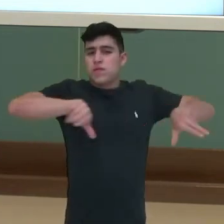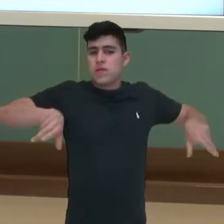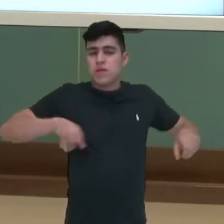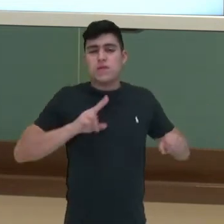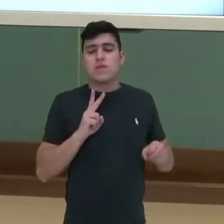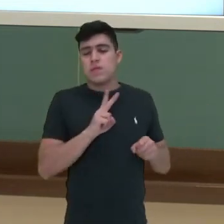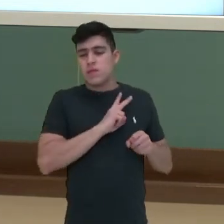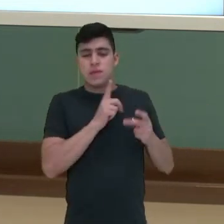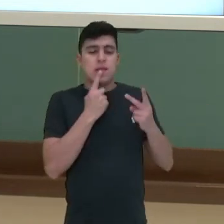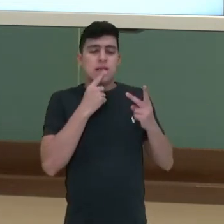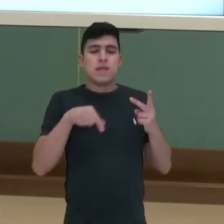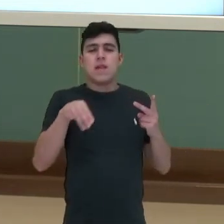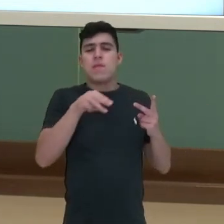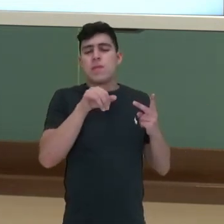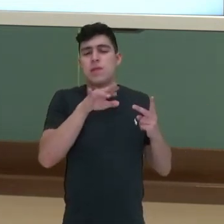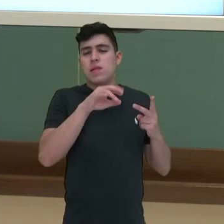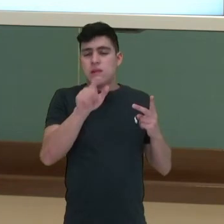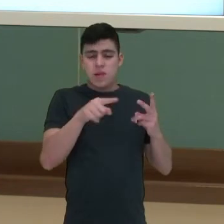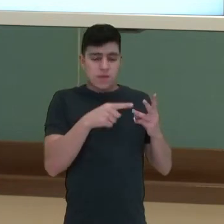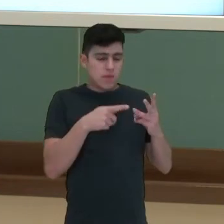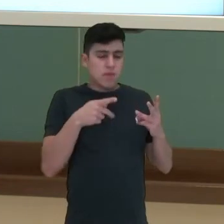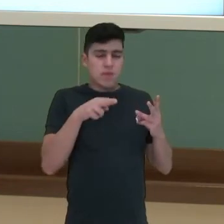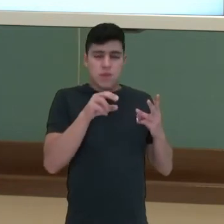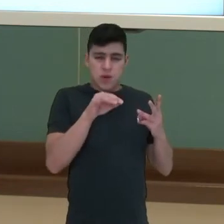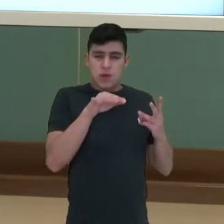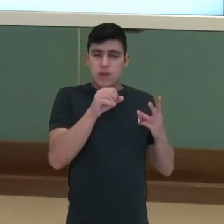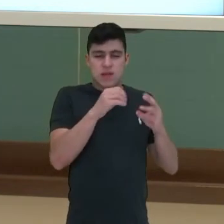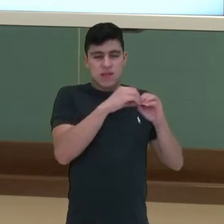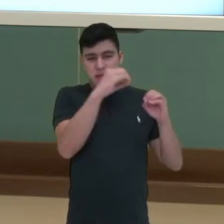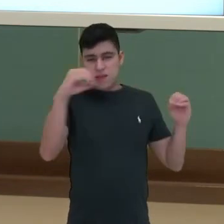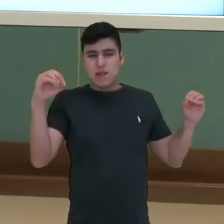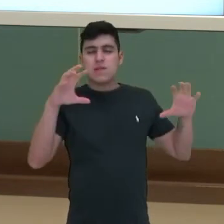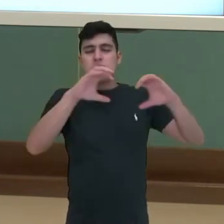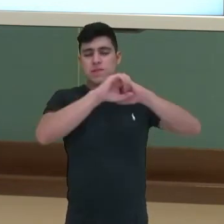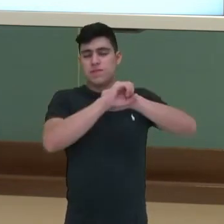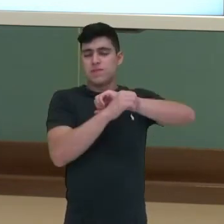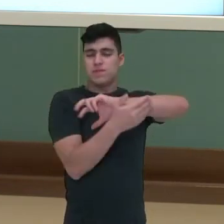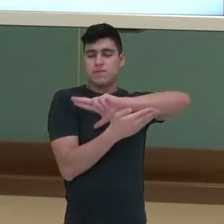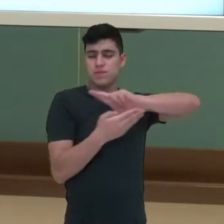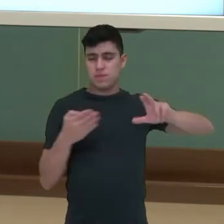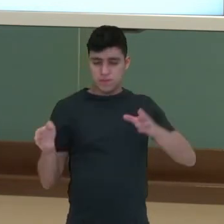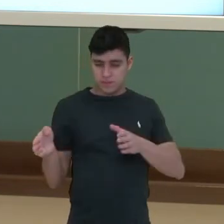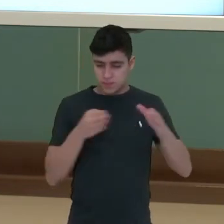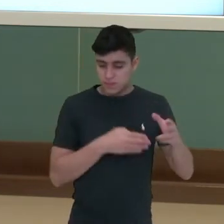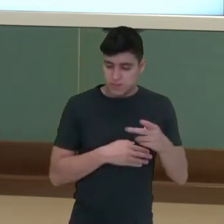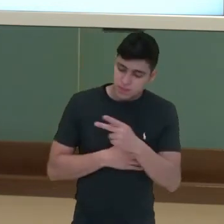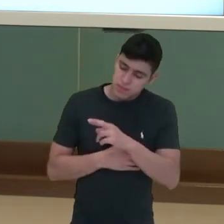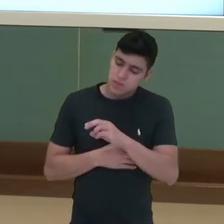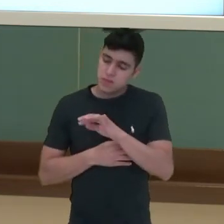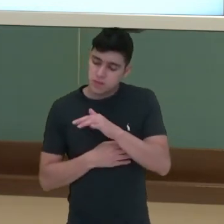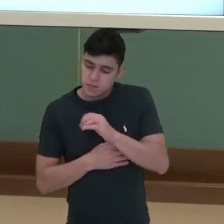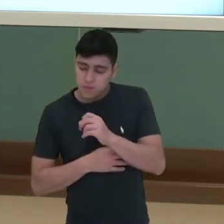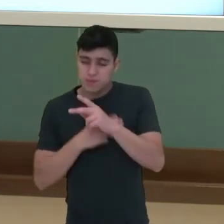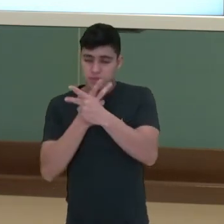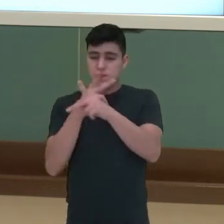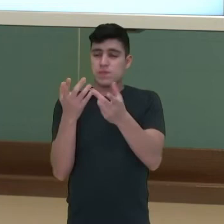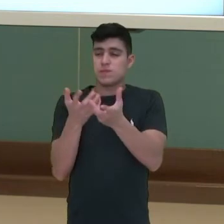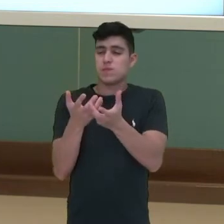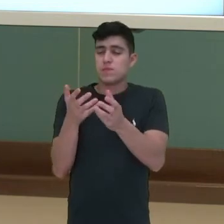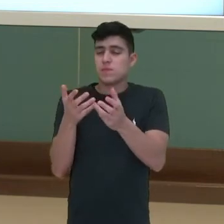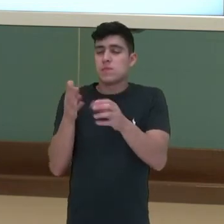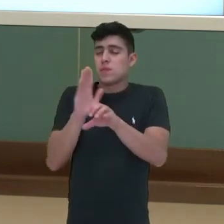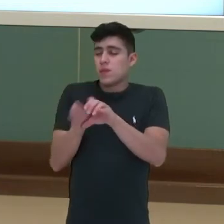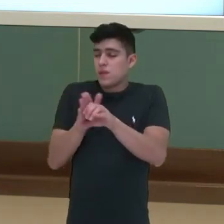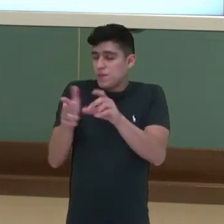vitaminas, sais minerais, proteínas, entre outros. E as proteínas vegetais? Possuem